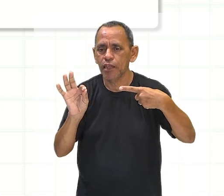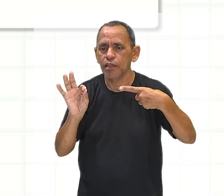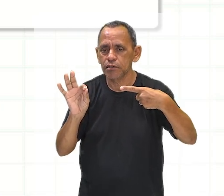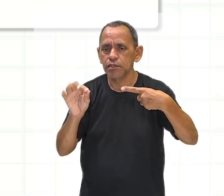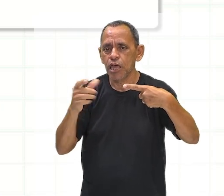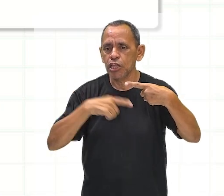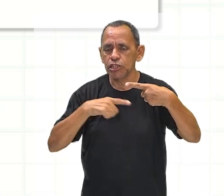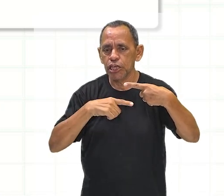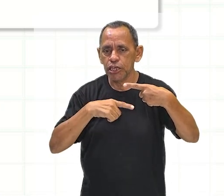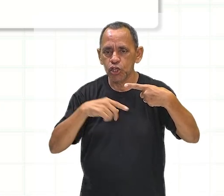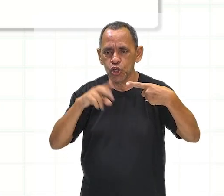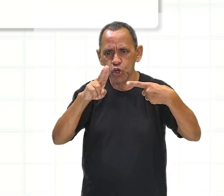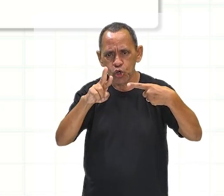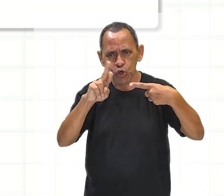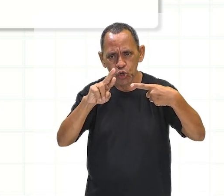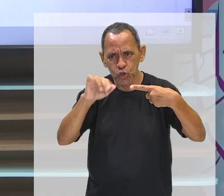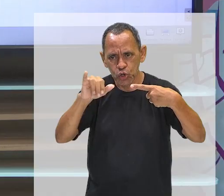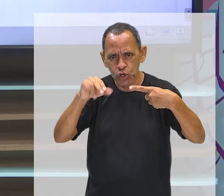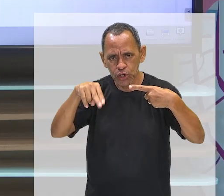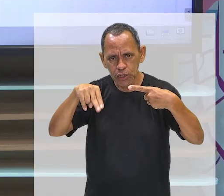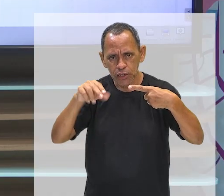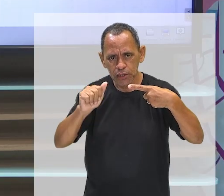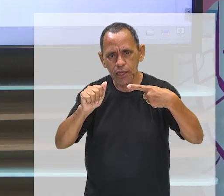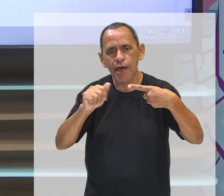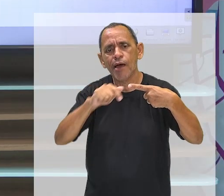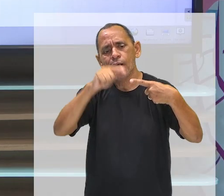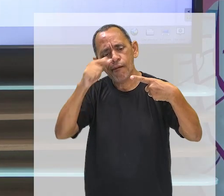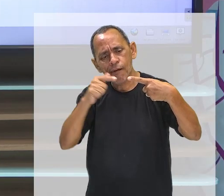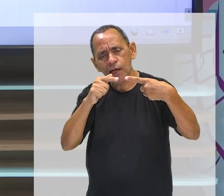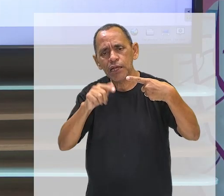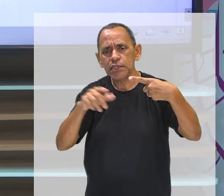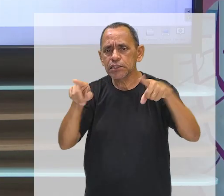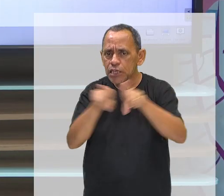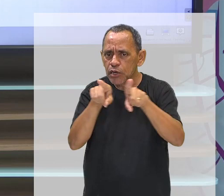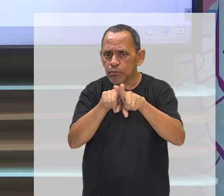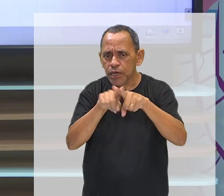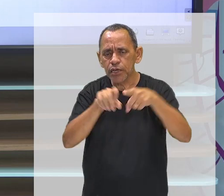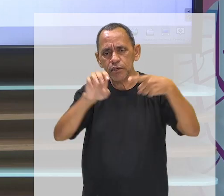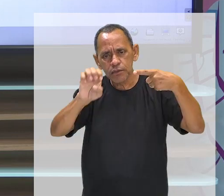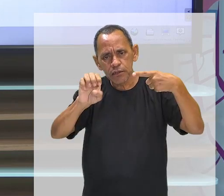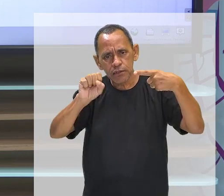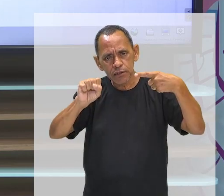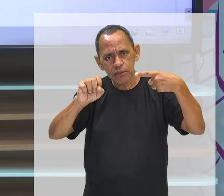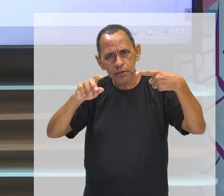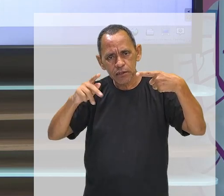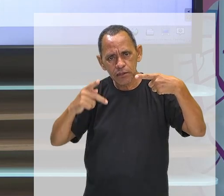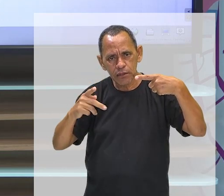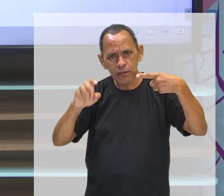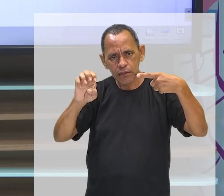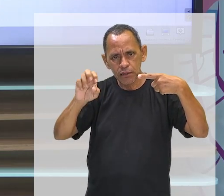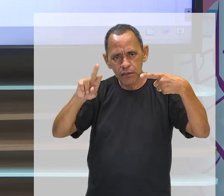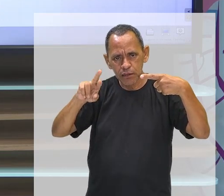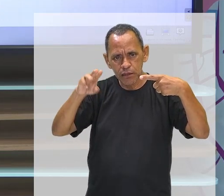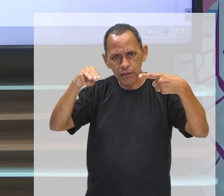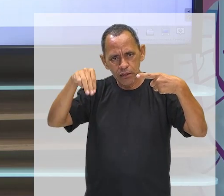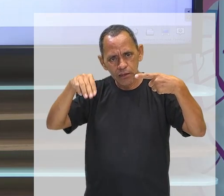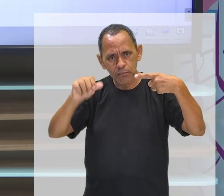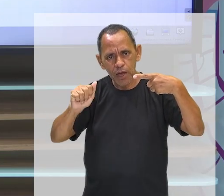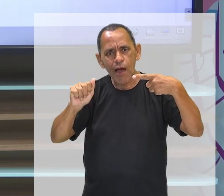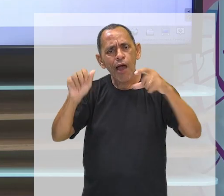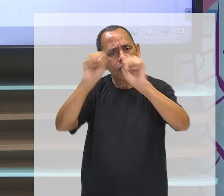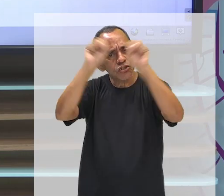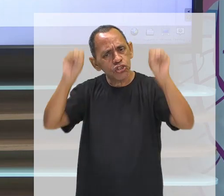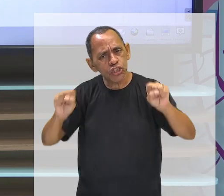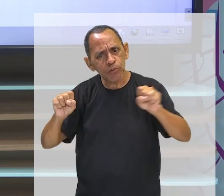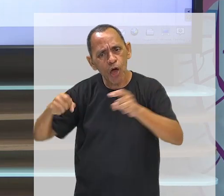participação desse órgão, né, no sistema urinário, como a gente pôde observar, e também no sistema reprodutor, né, por onde vão passar